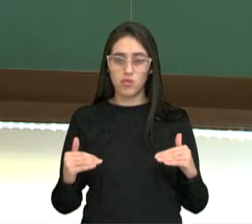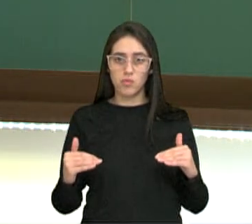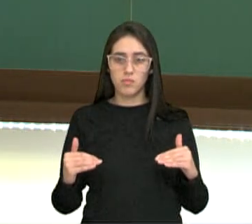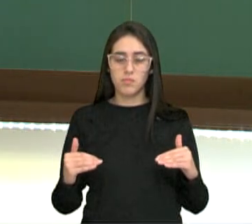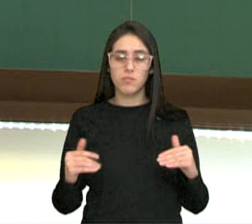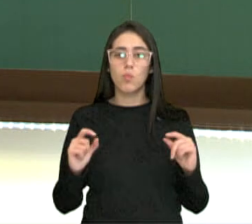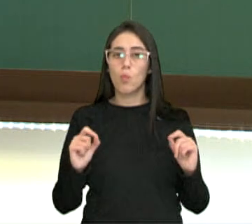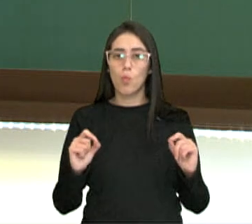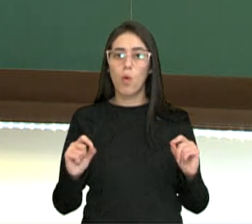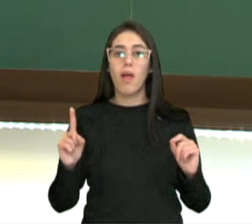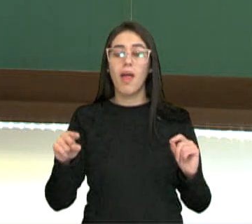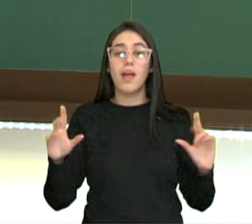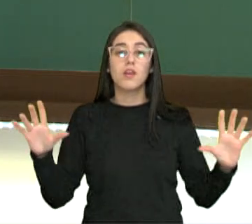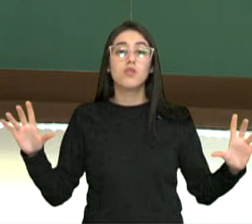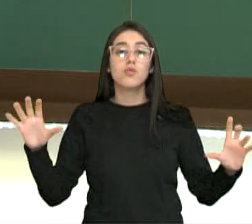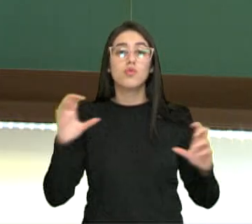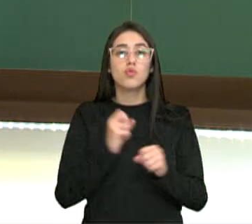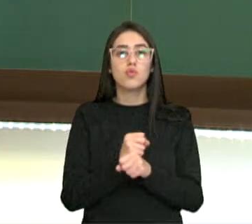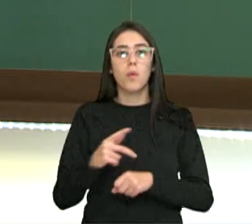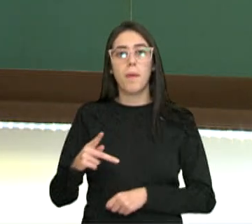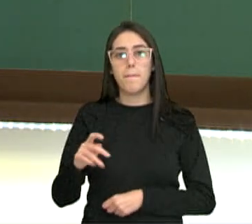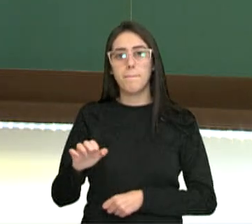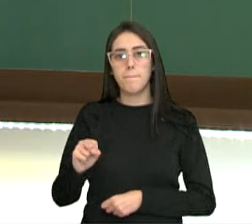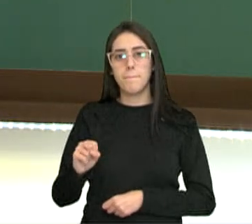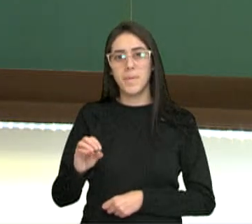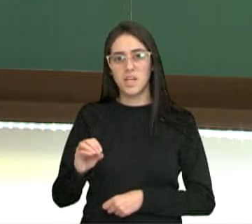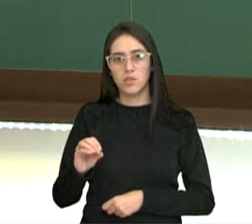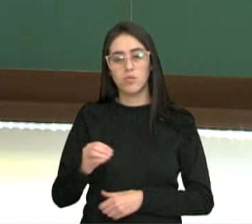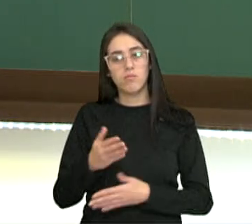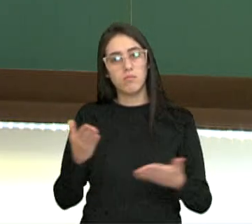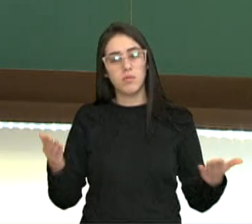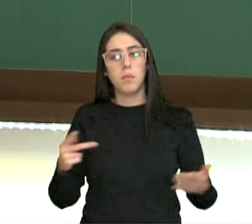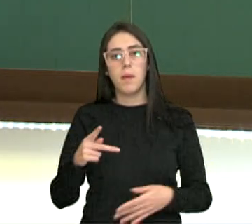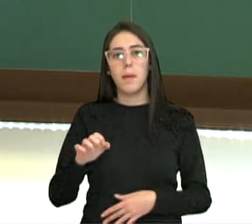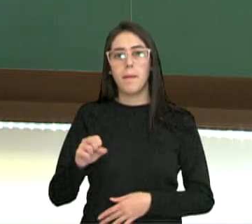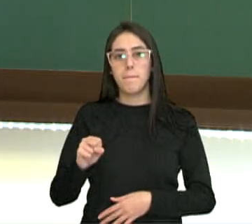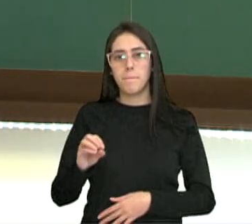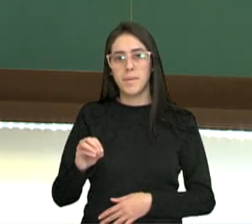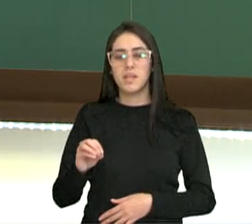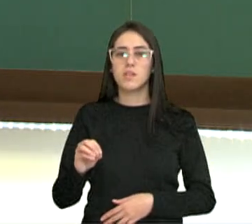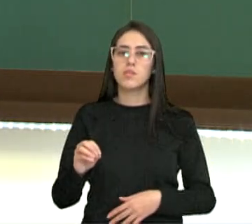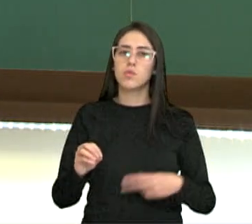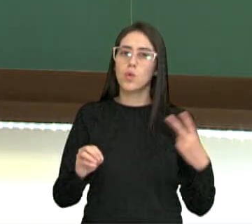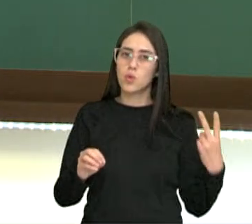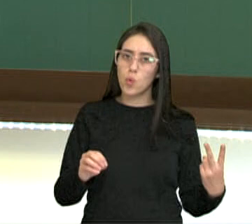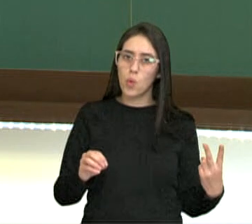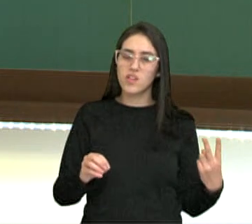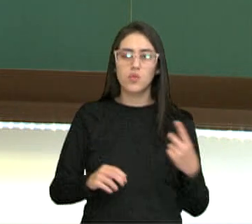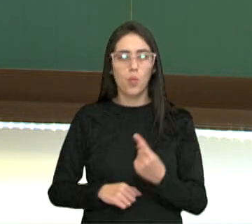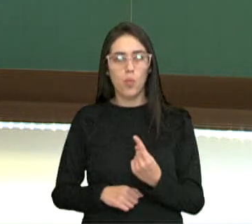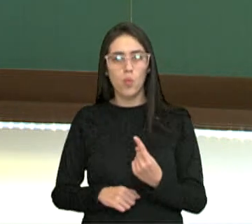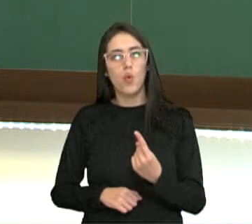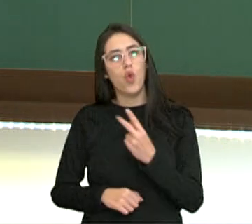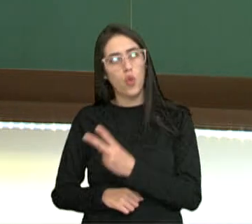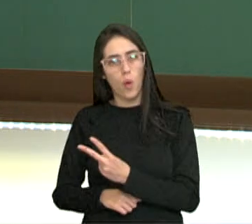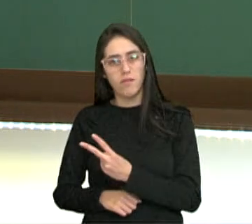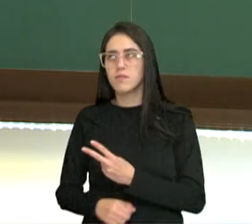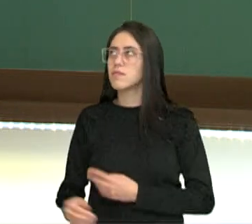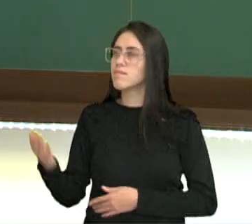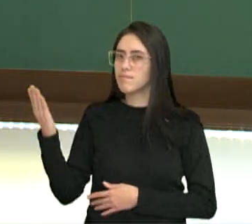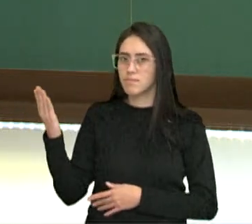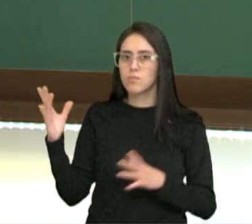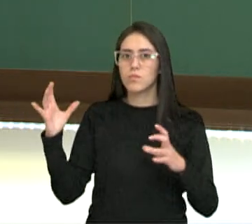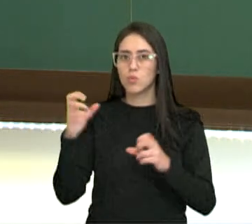a soma dos pesos. Então, tenho o peso 2, 1 e 2. Então, eu somei os pesos, ok?